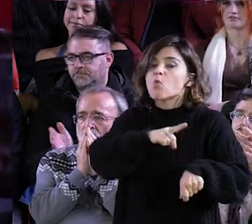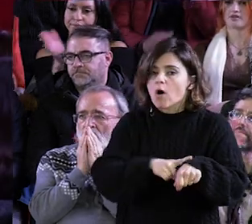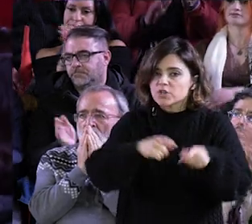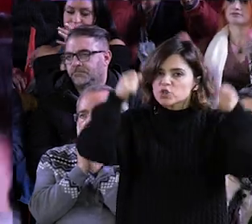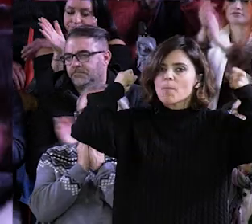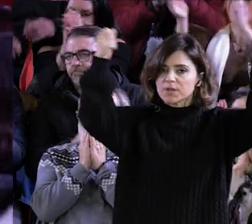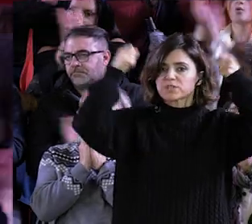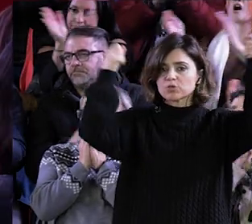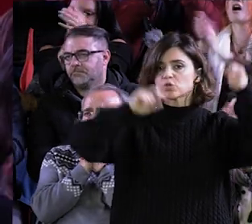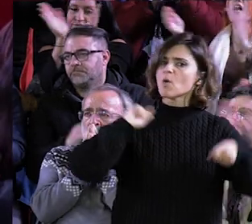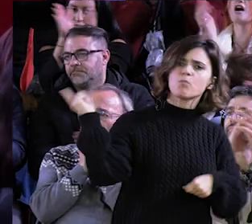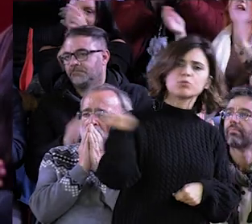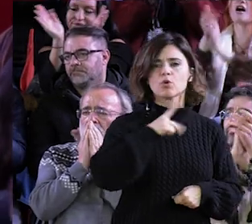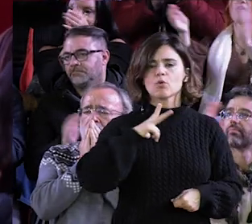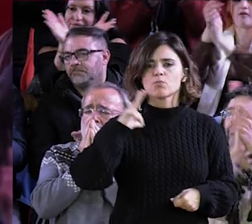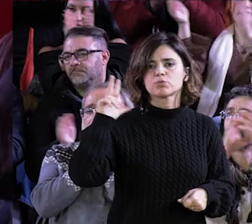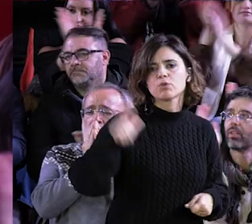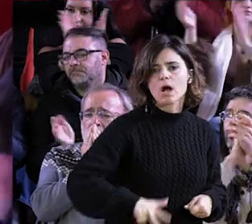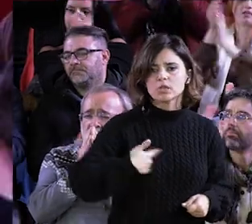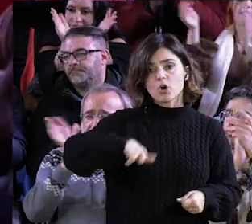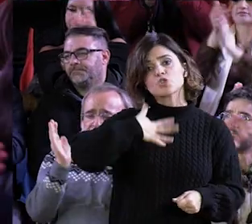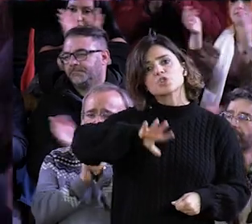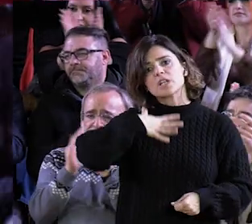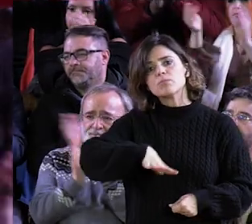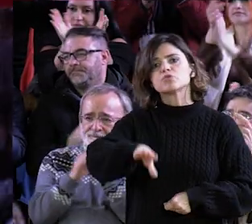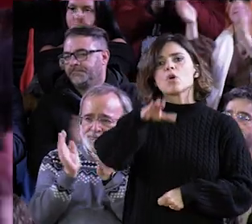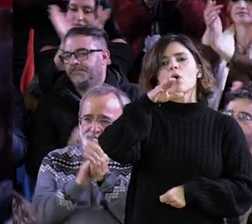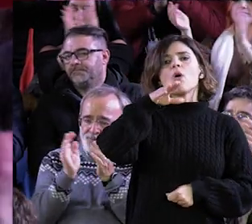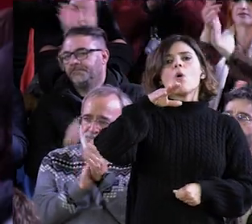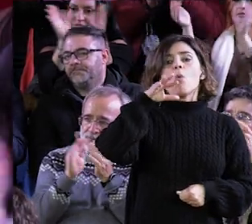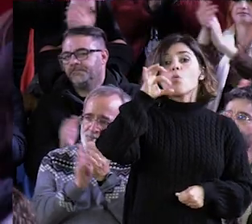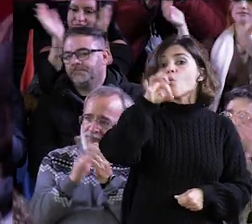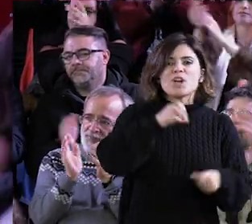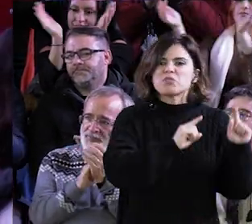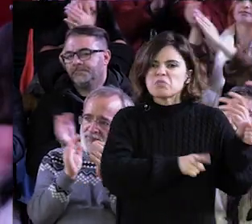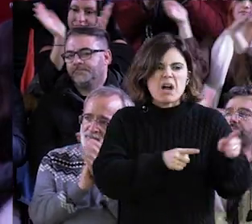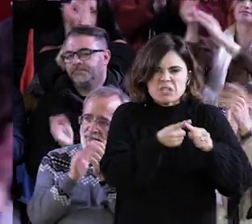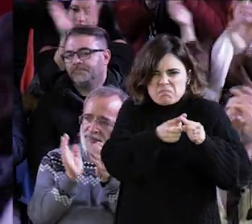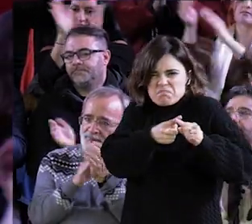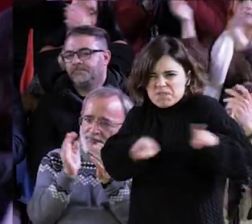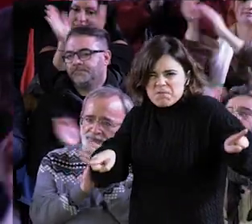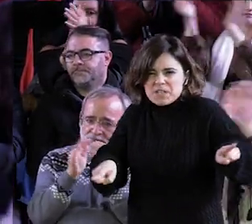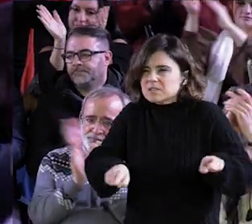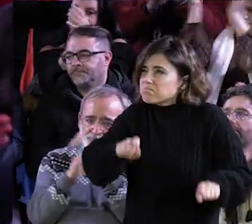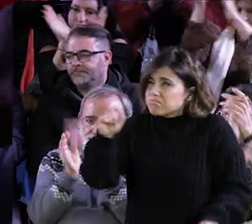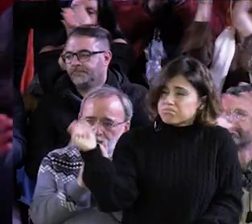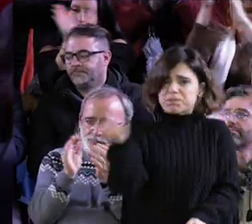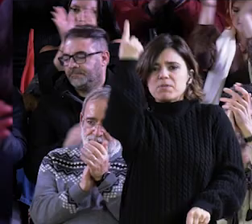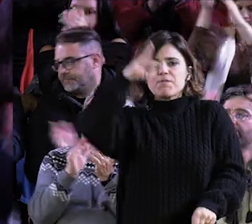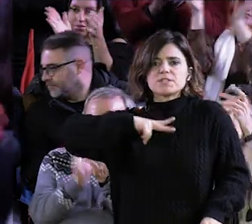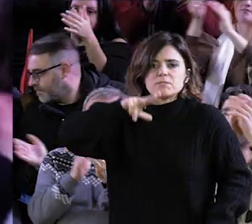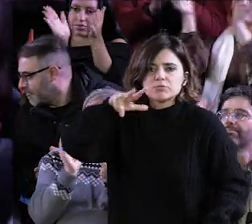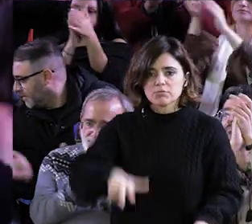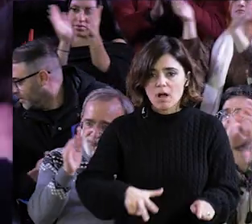manifestações por todo o país. Faremos um 8 de março como nunca se fez em Portugal. E